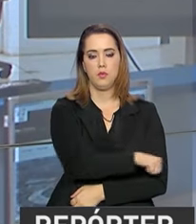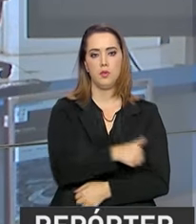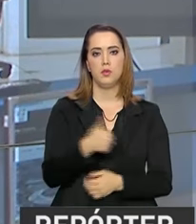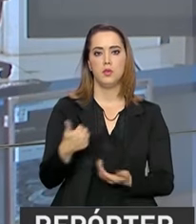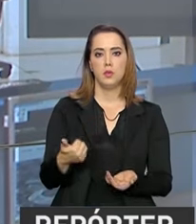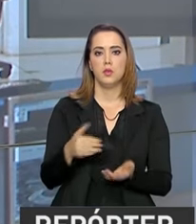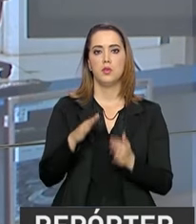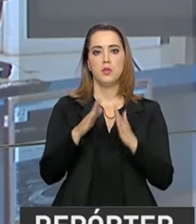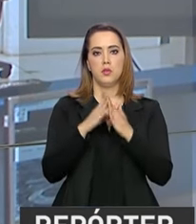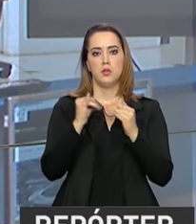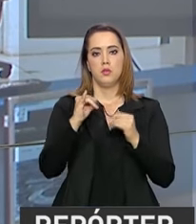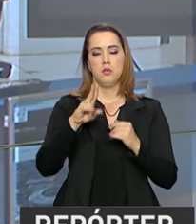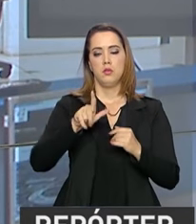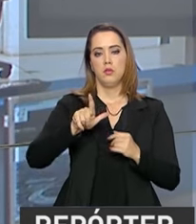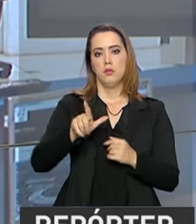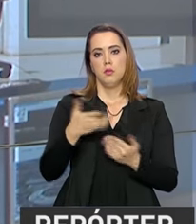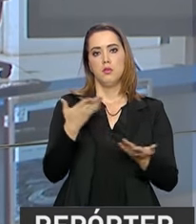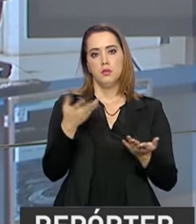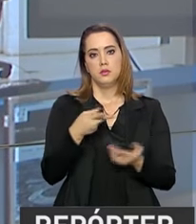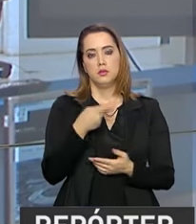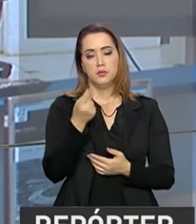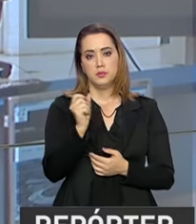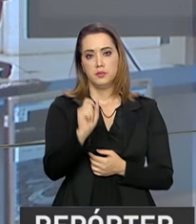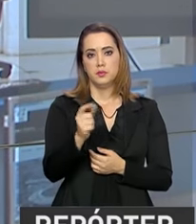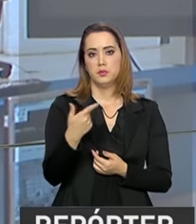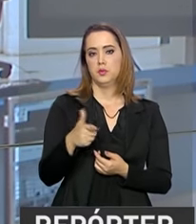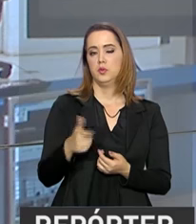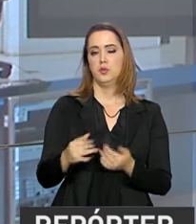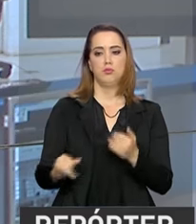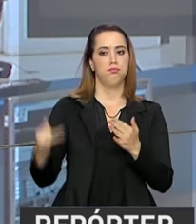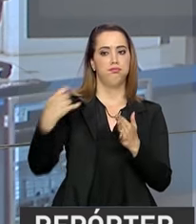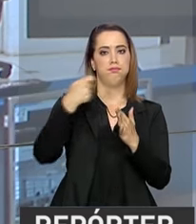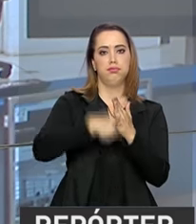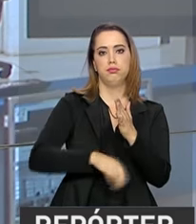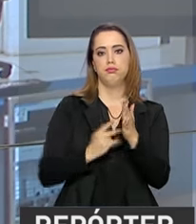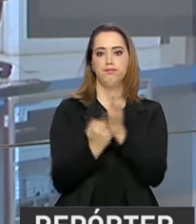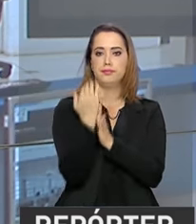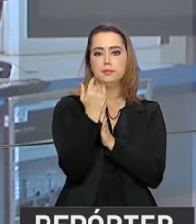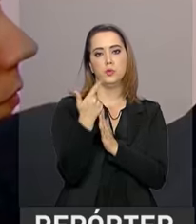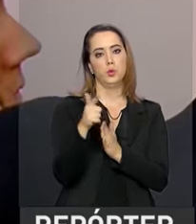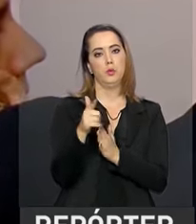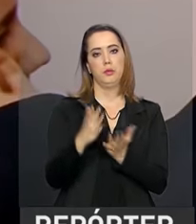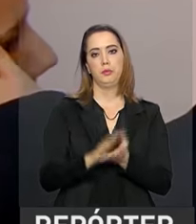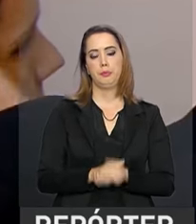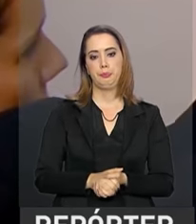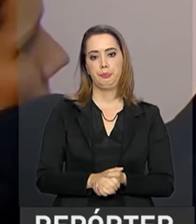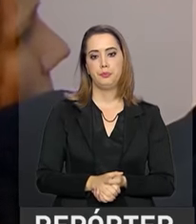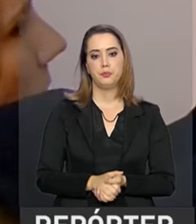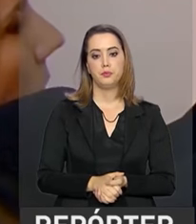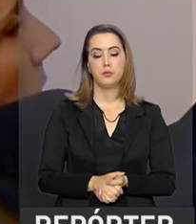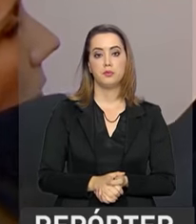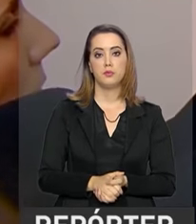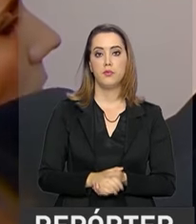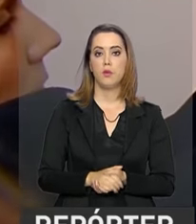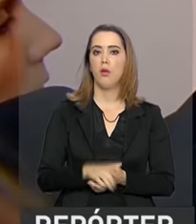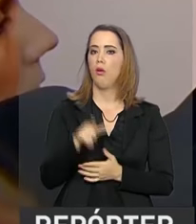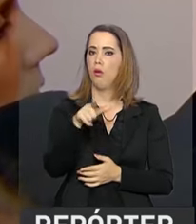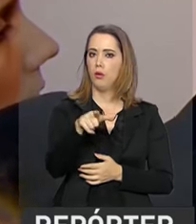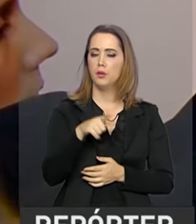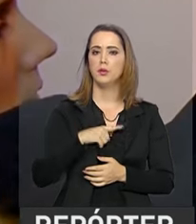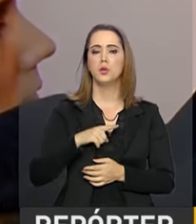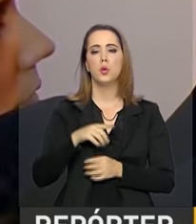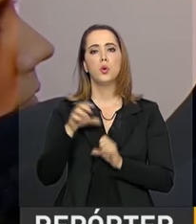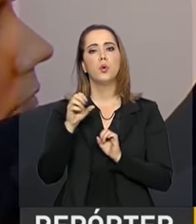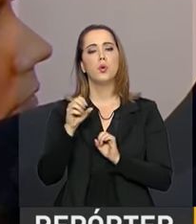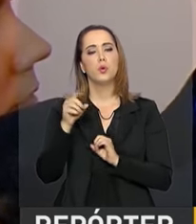da casa civil eliseu padilha garantiu que não haverá aumento de impostos no ano que vem especialmente seguindo a orientação